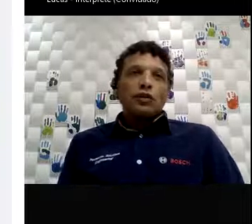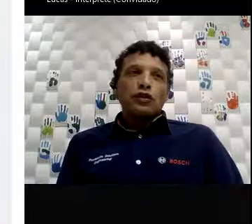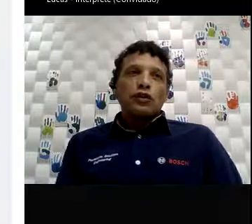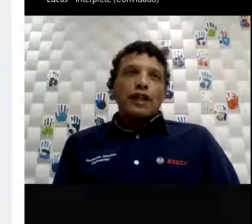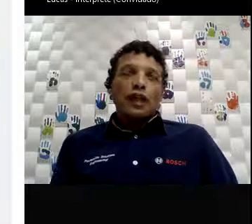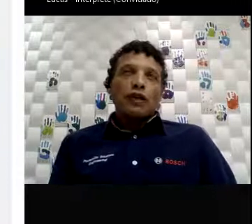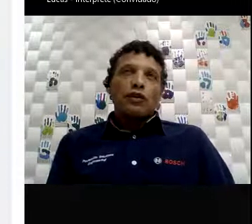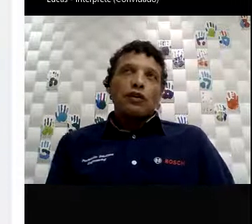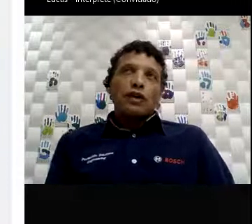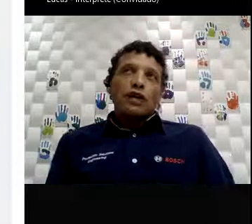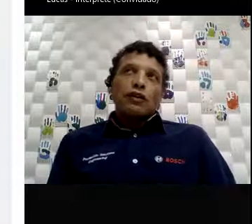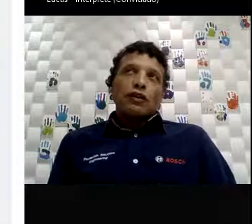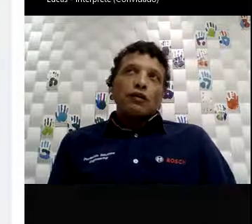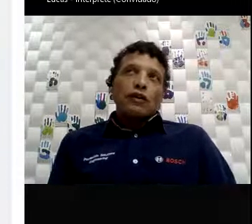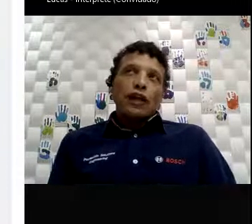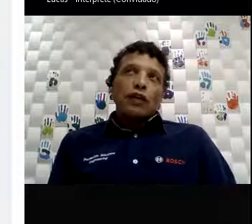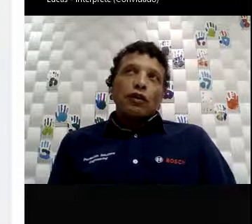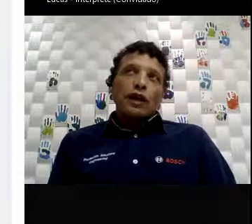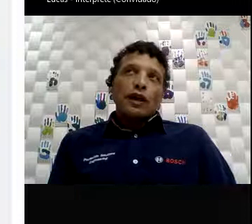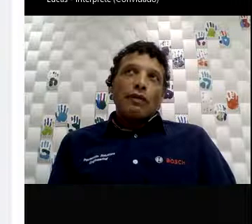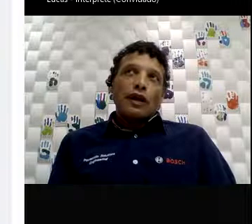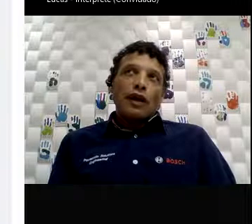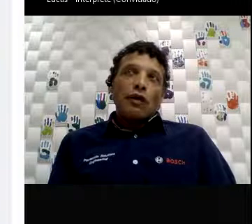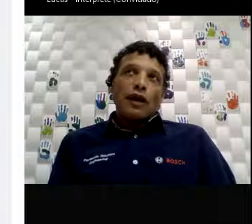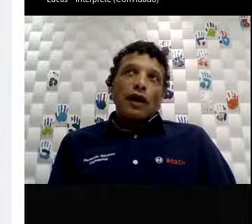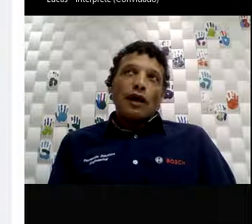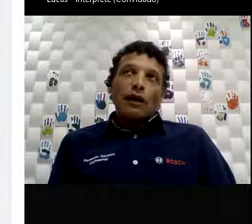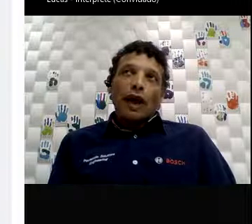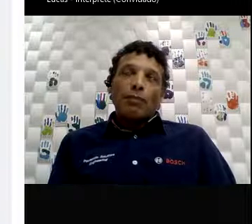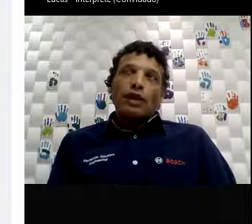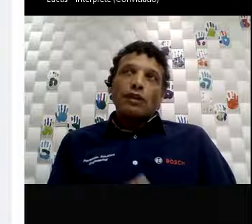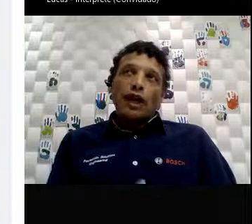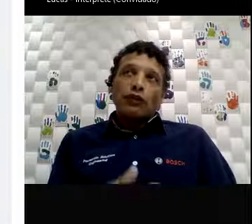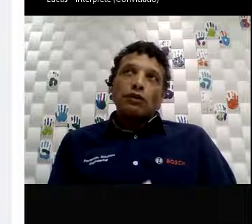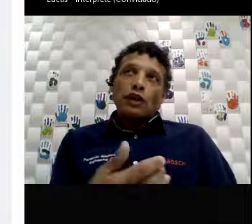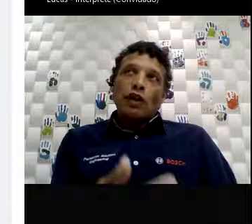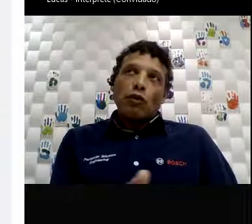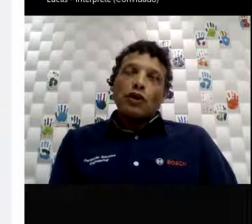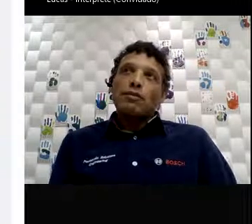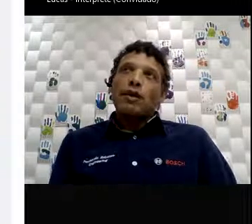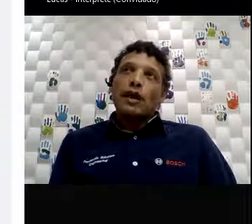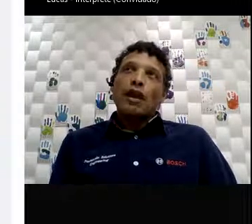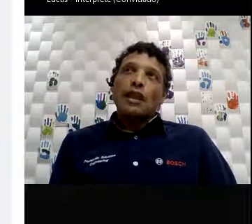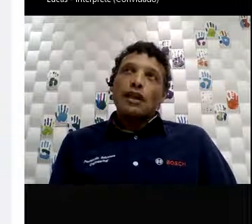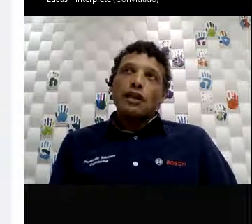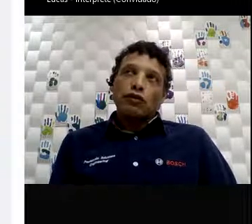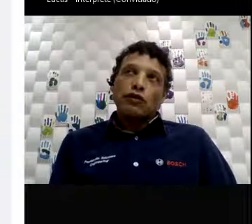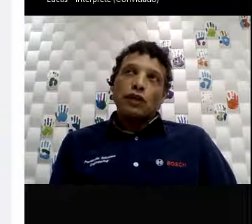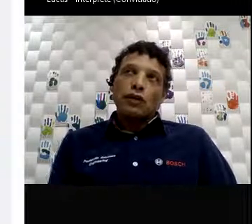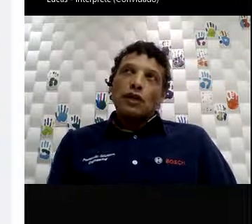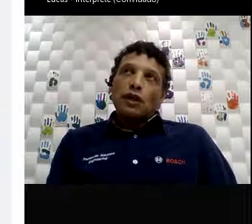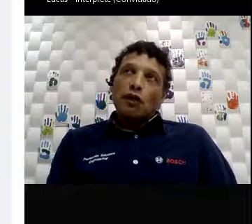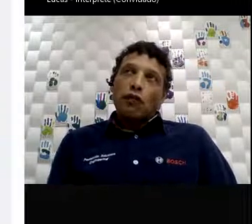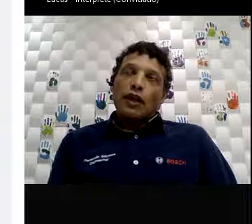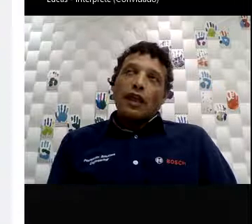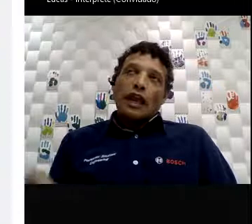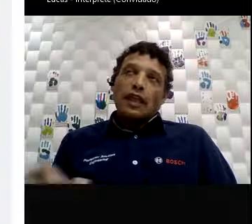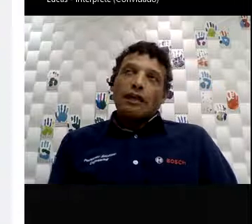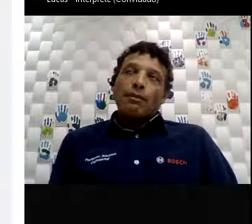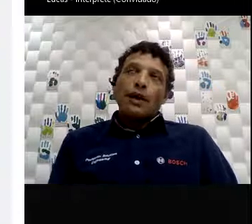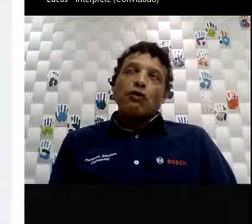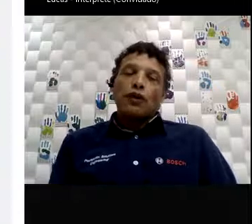fazer curso técnico, e esse curso técnico me remeteu a aprendizado, e aí eu pedi para ir para a linha de produção, e eu